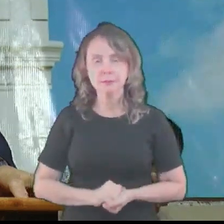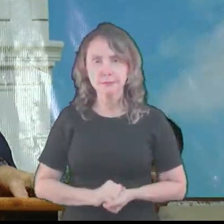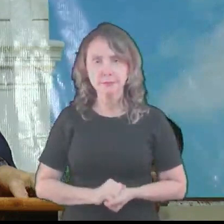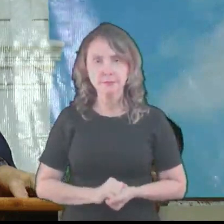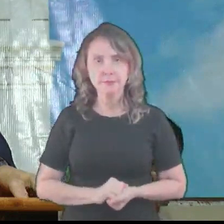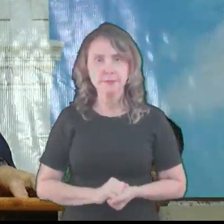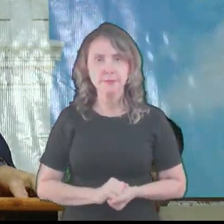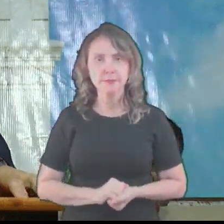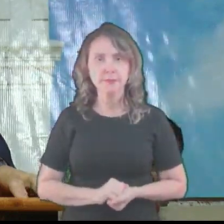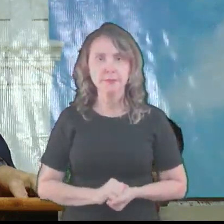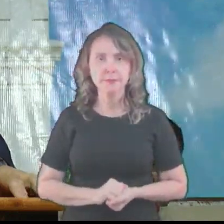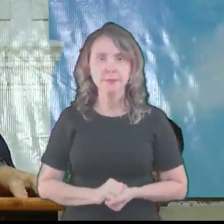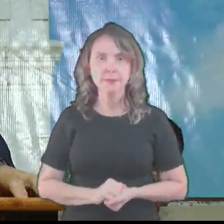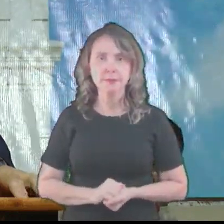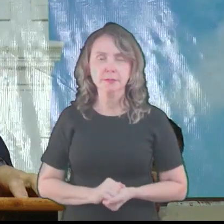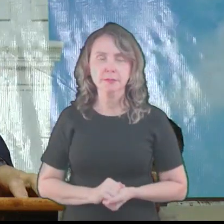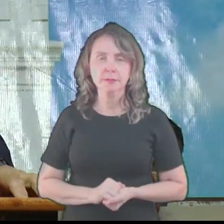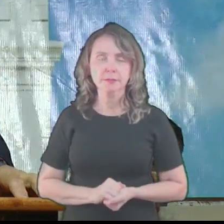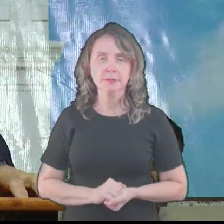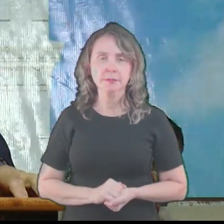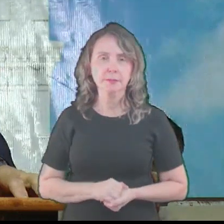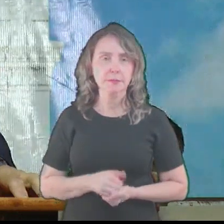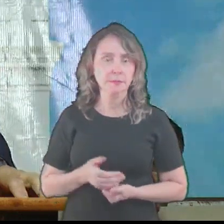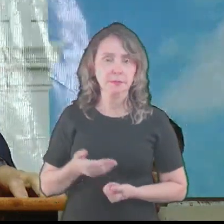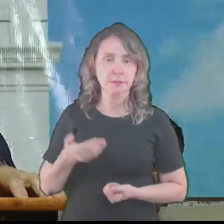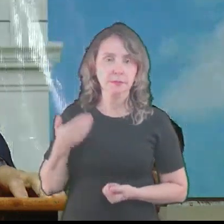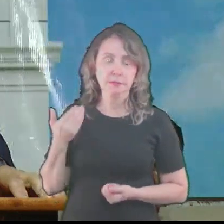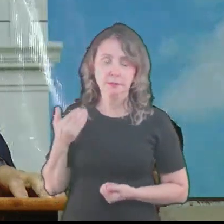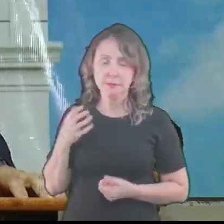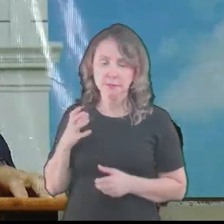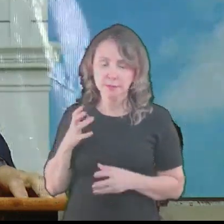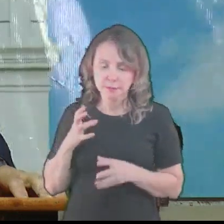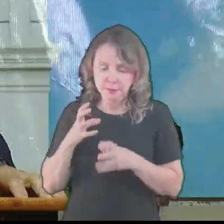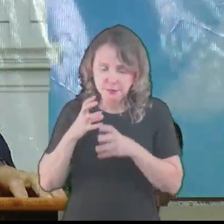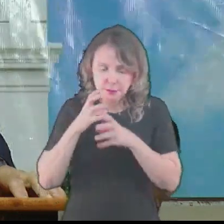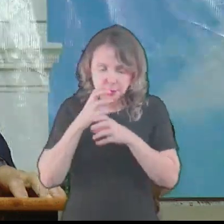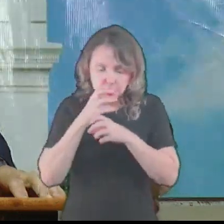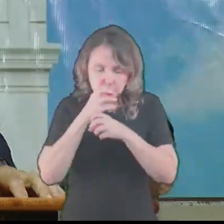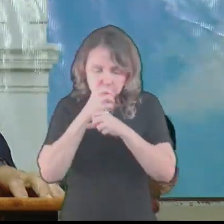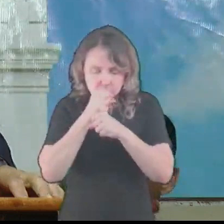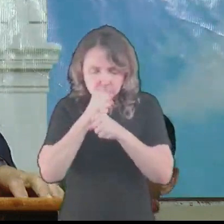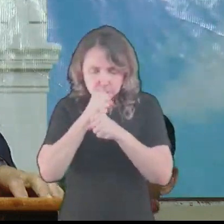as trevas que tomavam conta de nossas vidas,